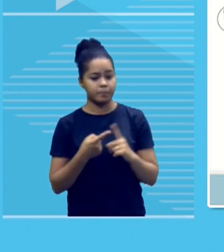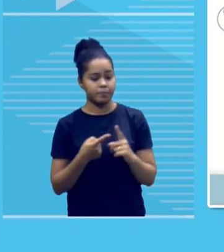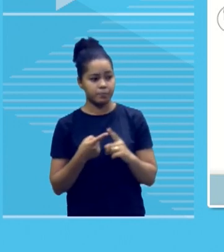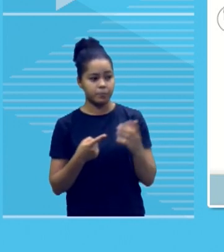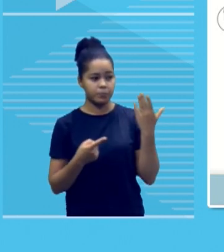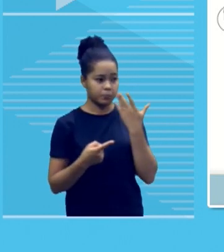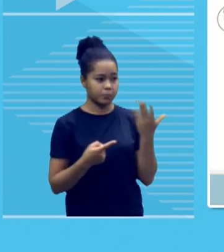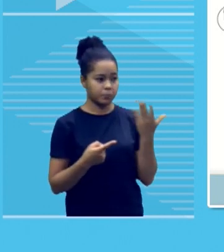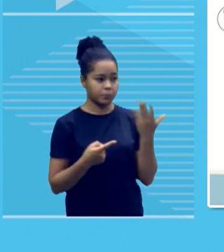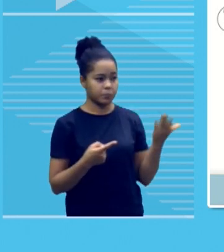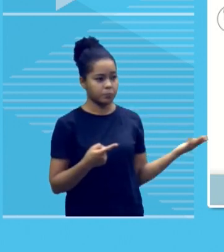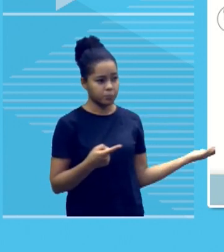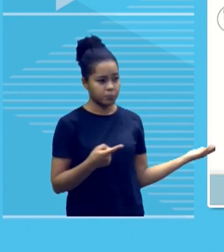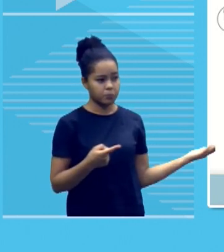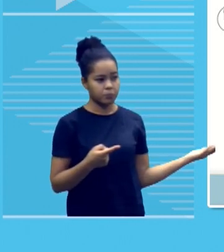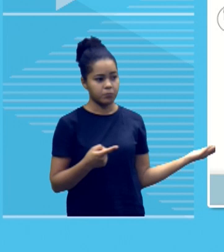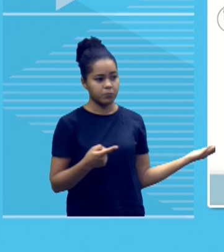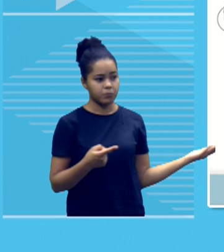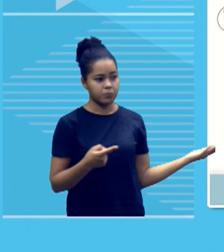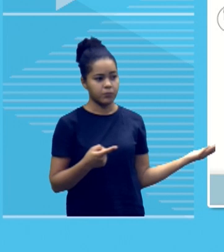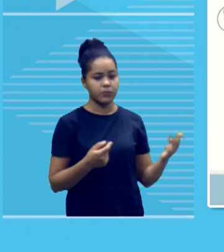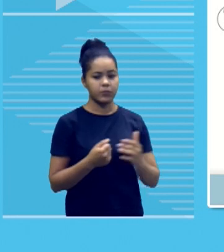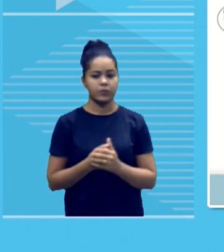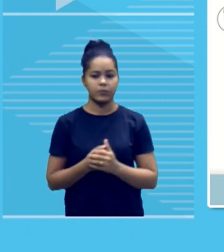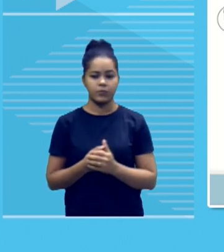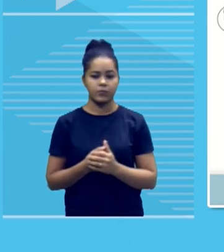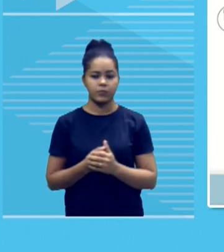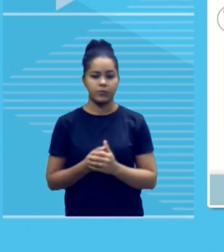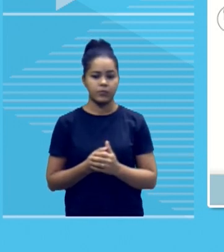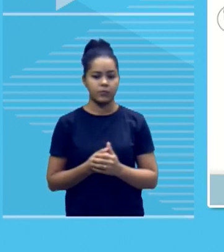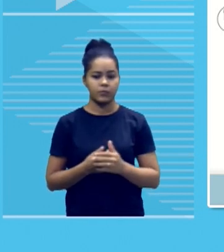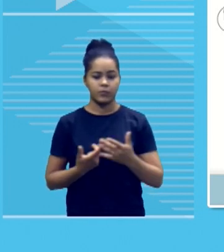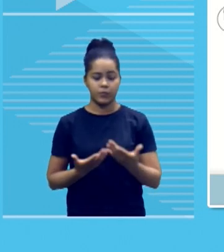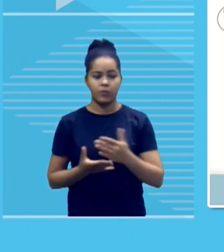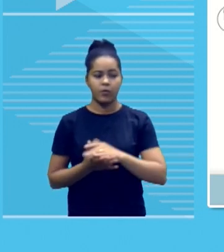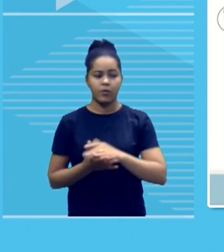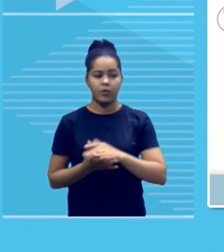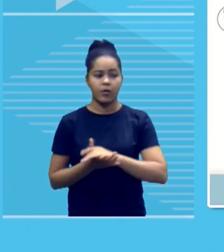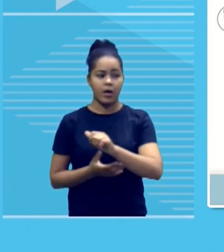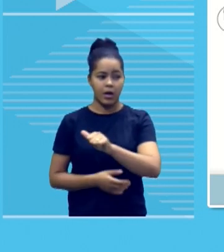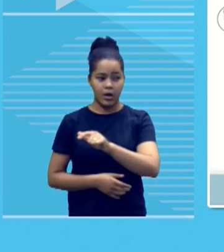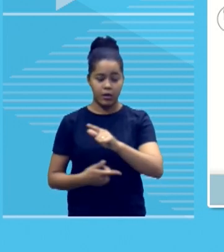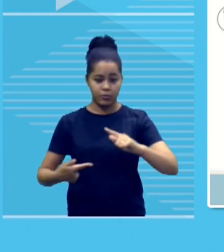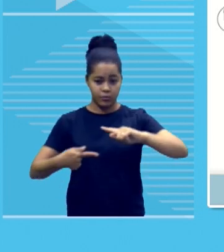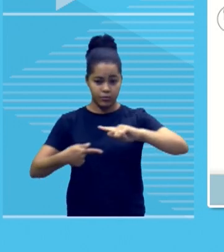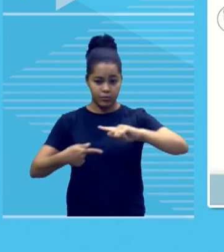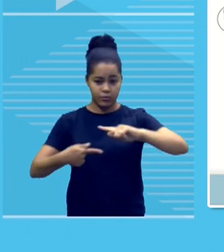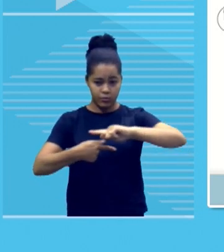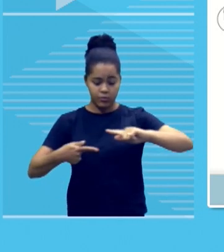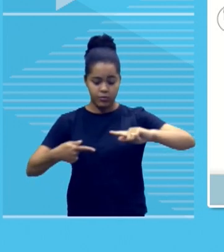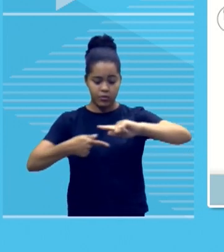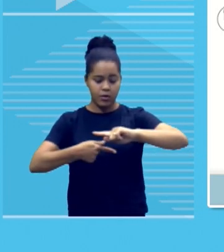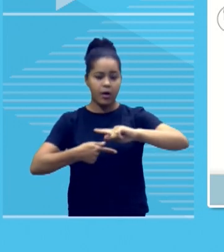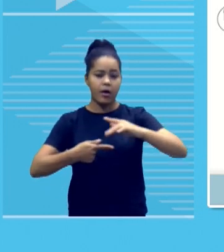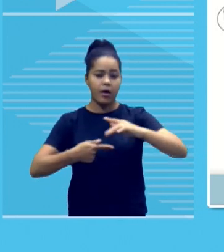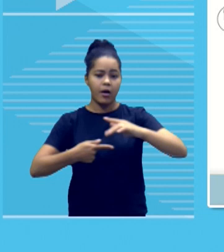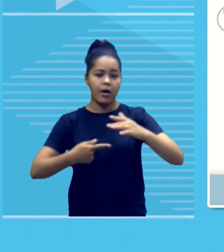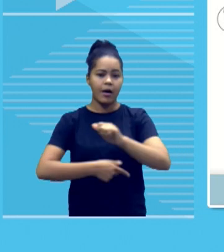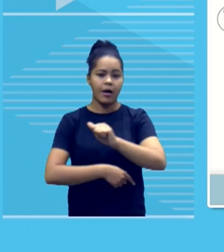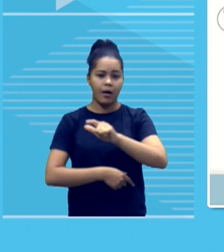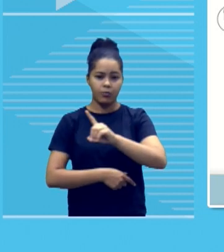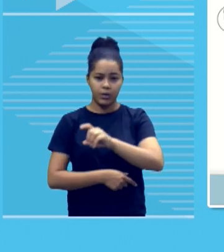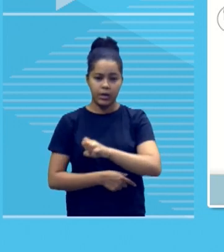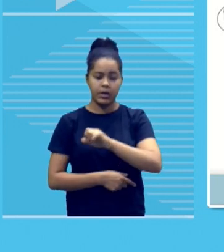transformando enol enol se transformando em aldeído Qual é o outro tipo étona e